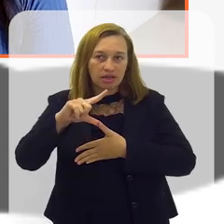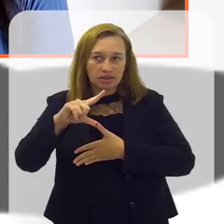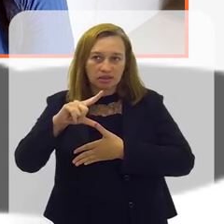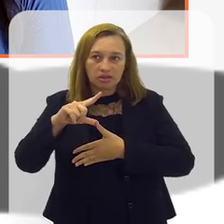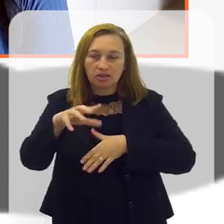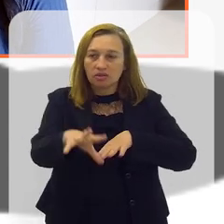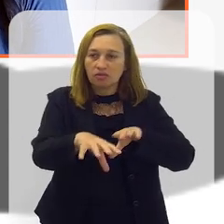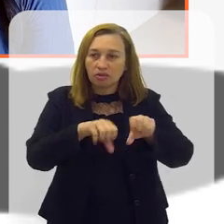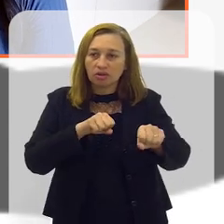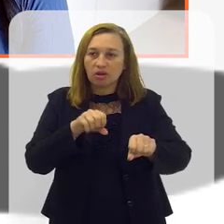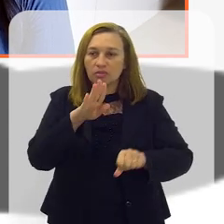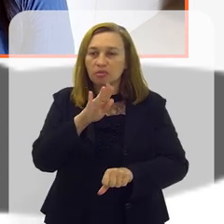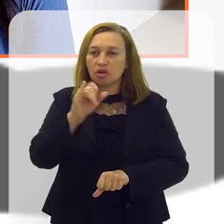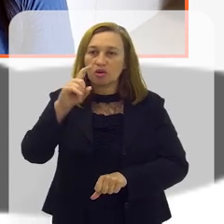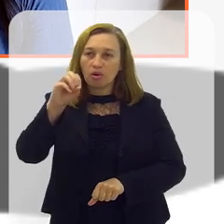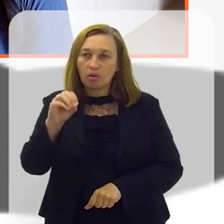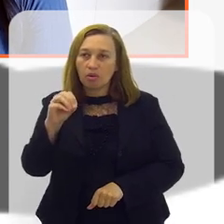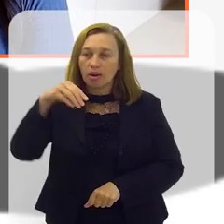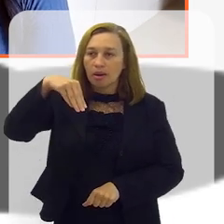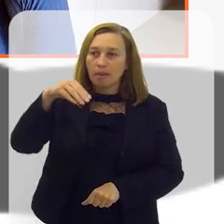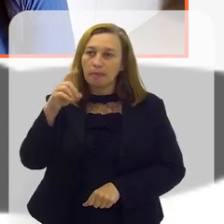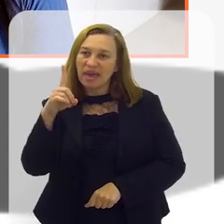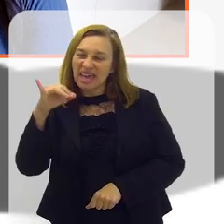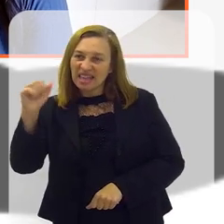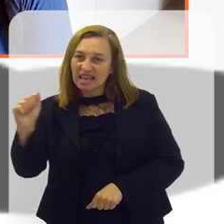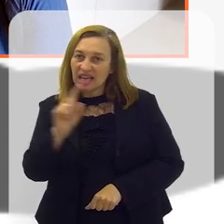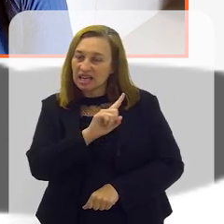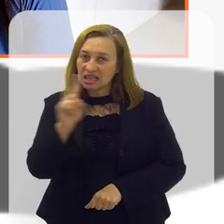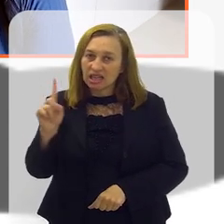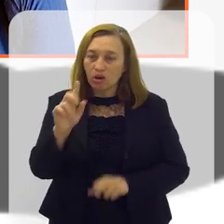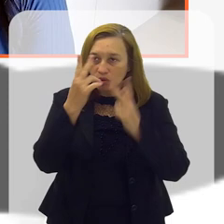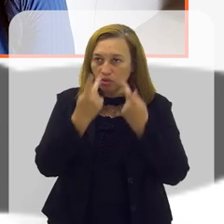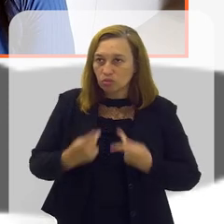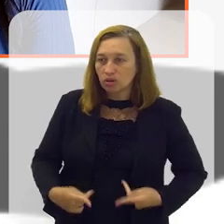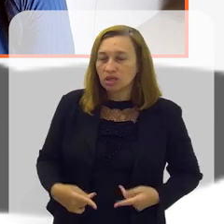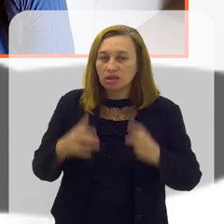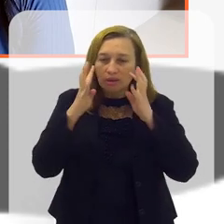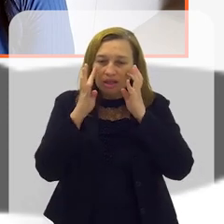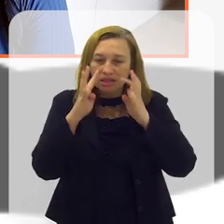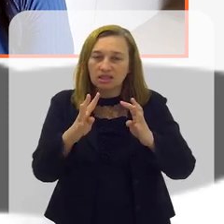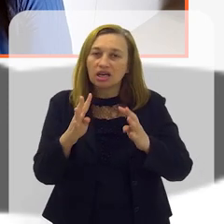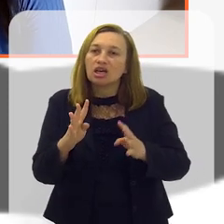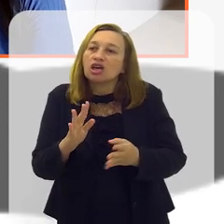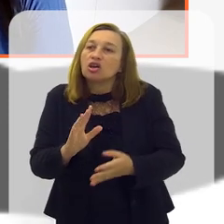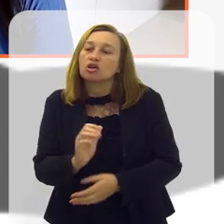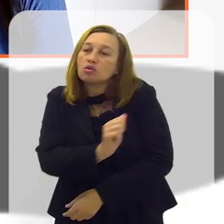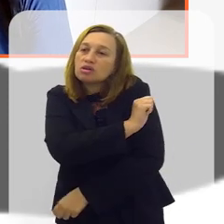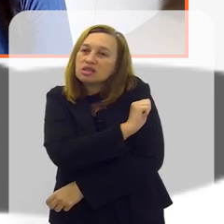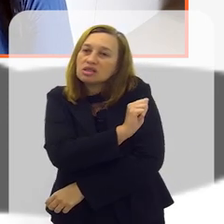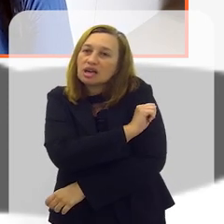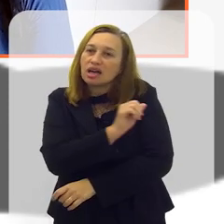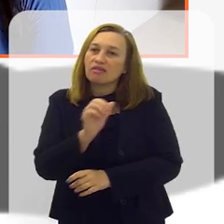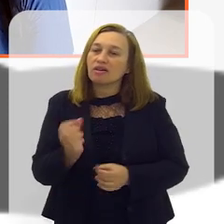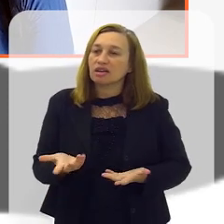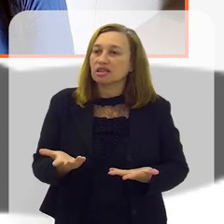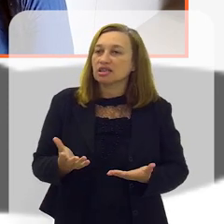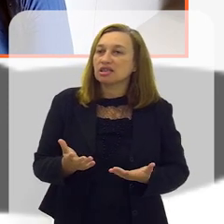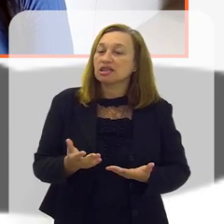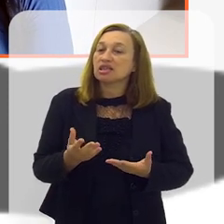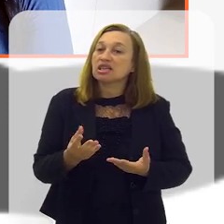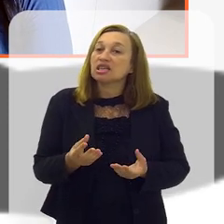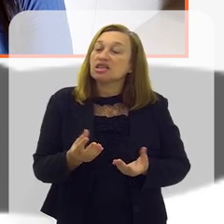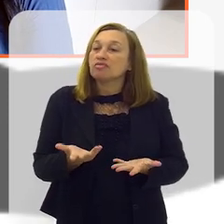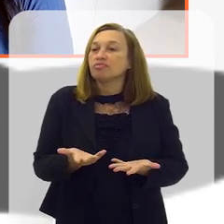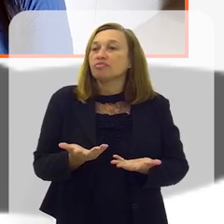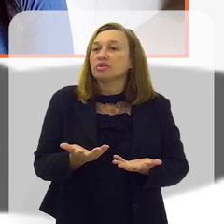Latina, com formação biomédica e não humanas. E muito me chamava a atenção que os alunos deixavam de assistir